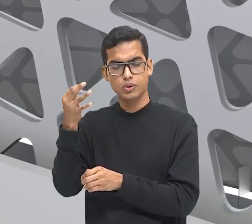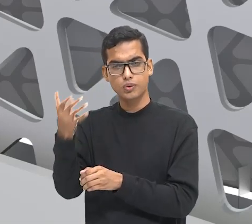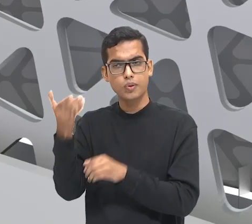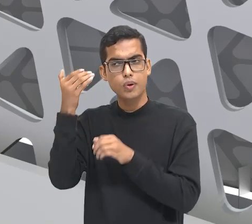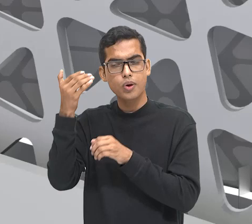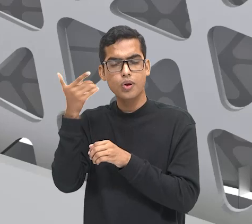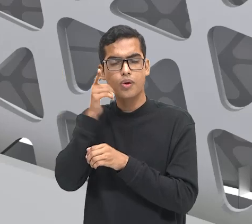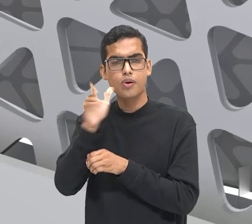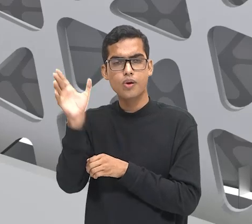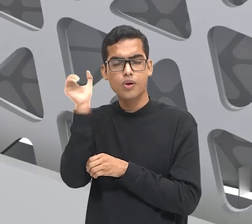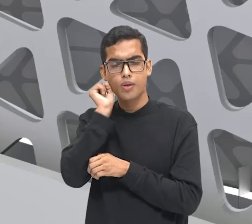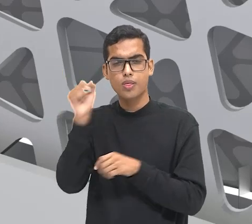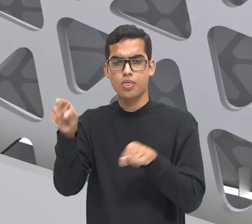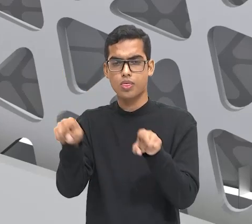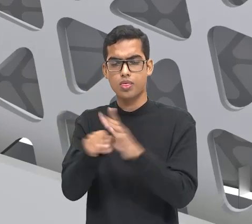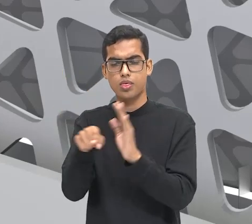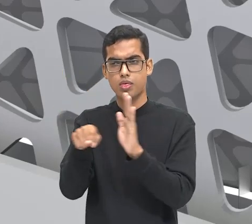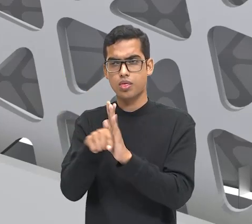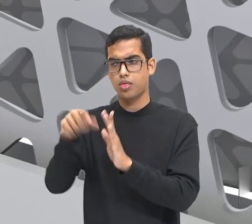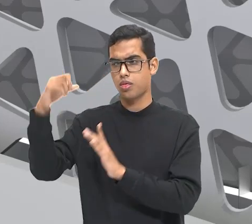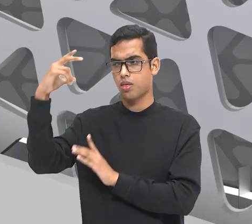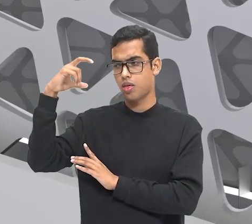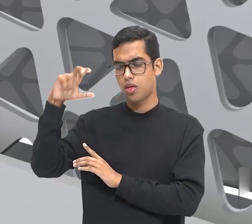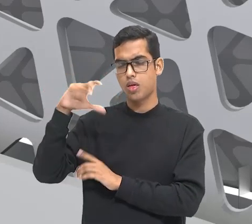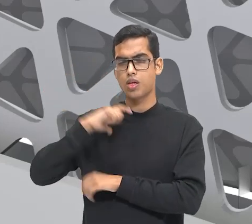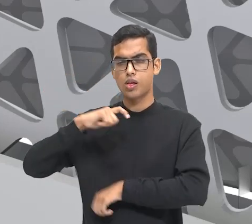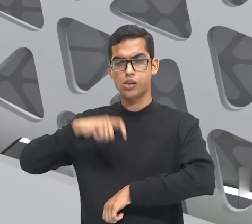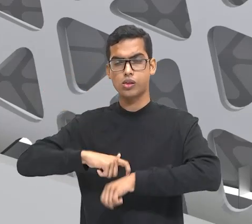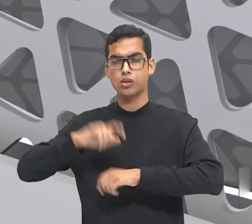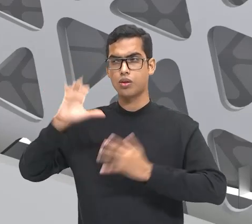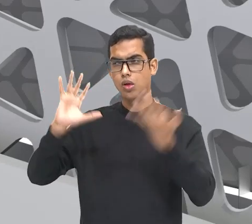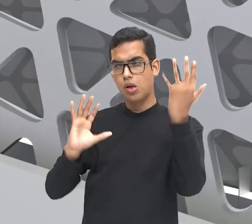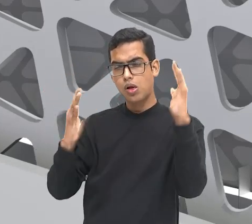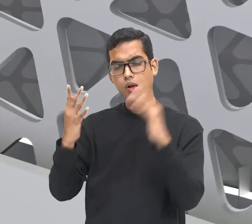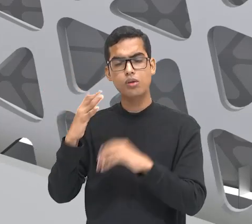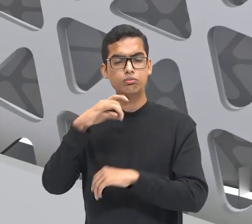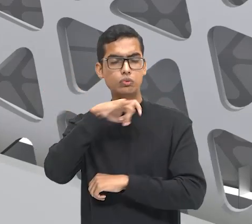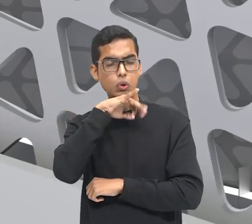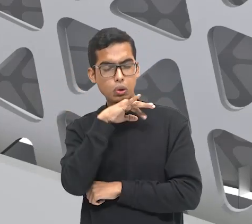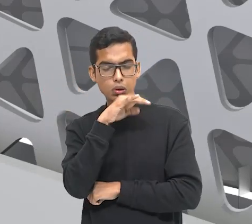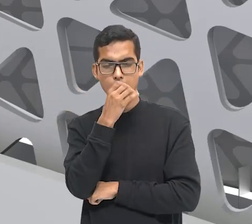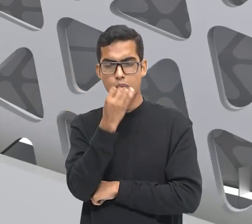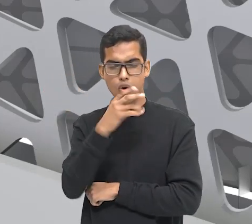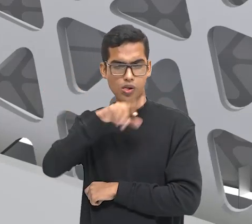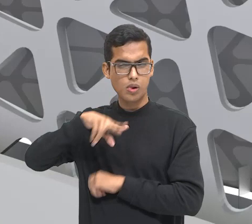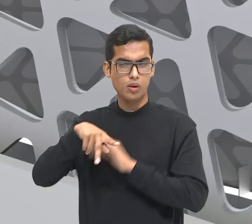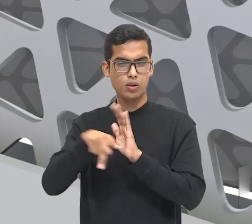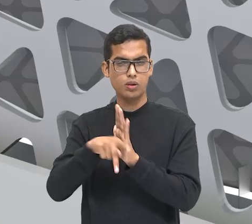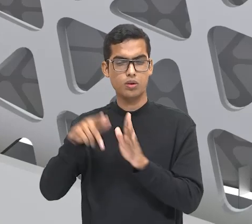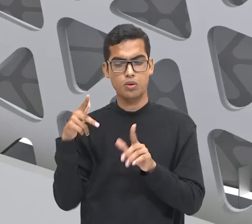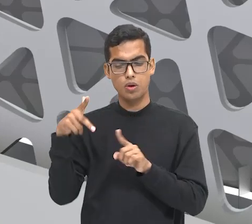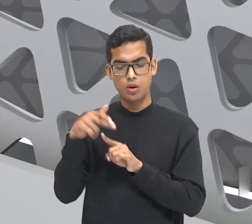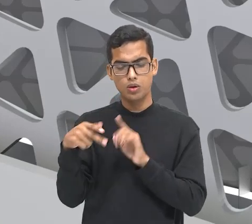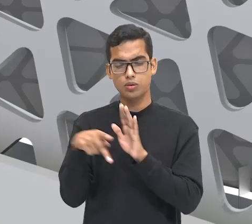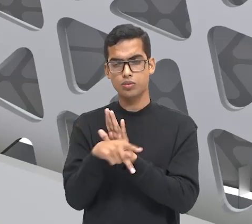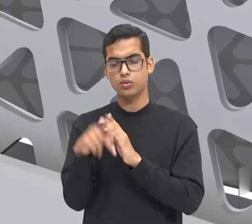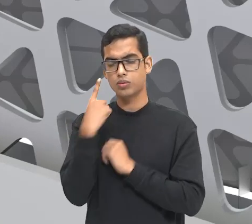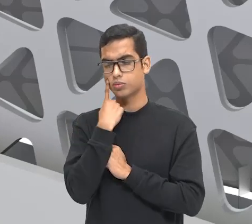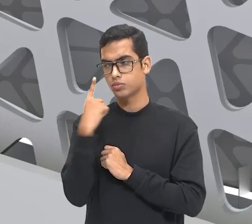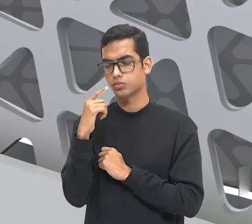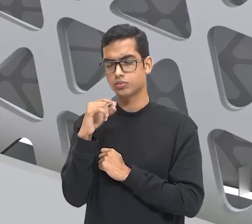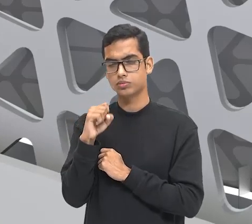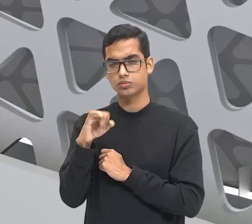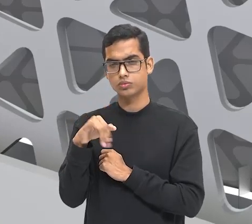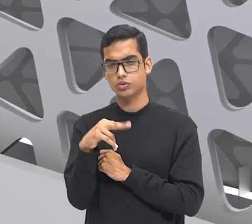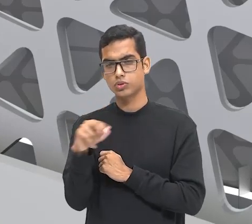às vezes, quando a gente não tem um tempo muito bom, né, quando o tempo está nublado, por exemplo, a gente tem uma interferência no sinal. Viram lá que nós tínhamos